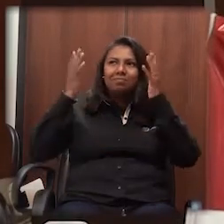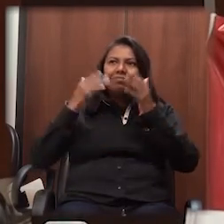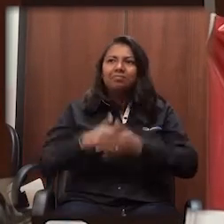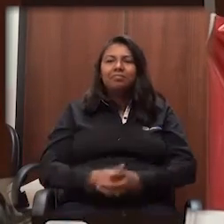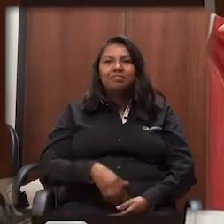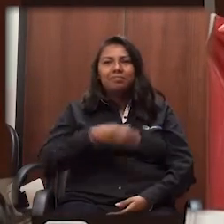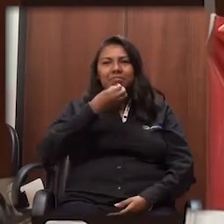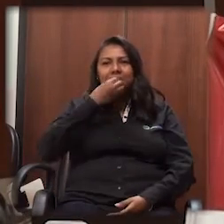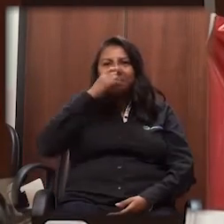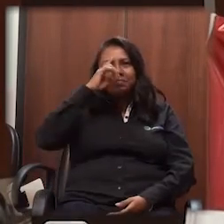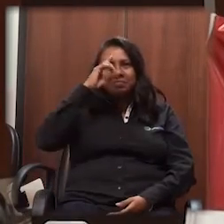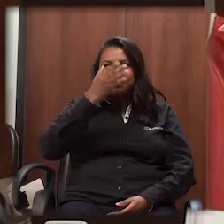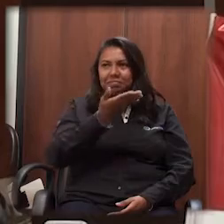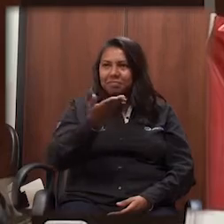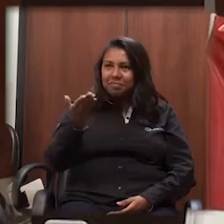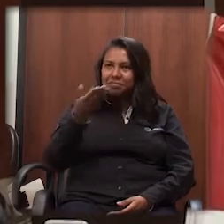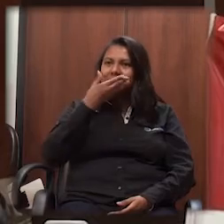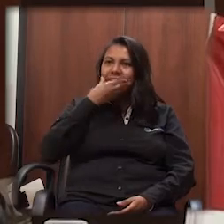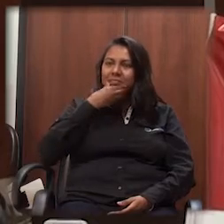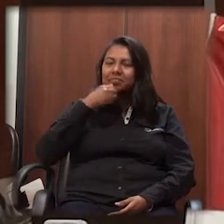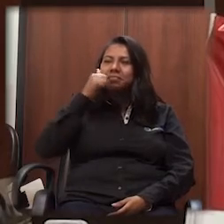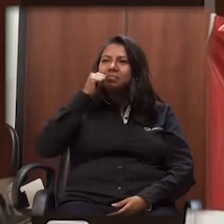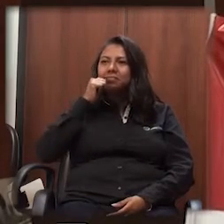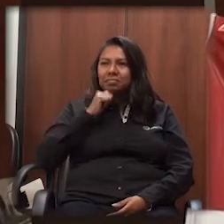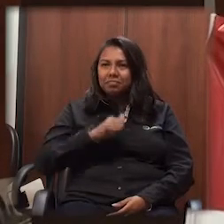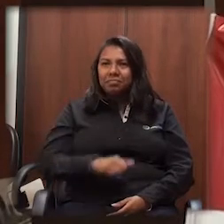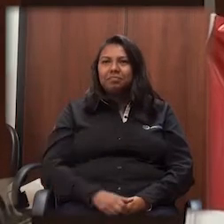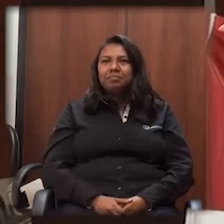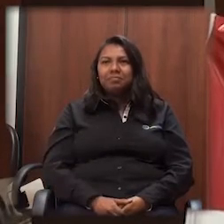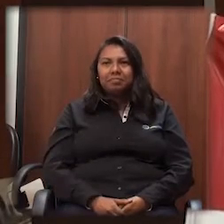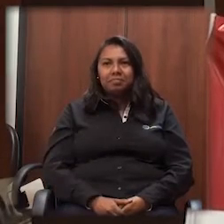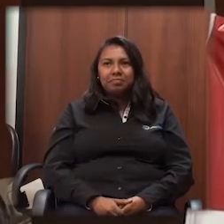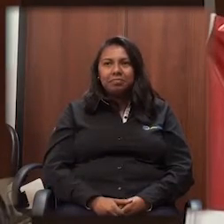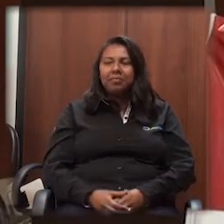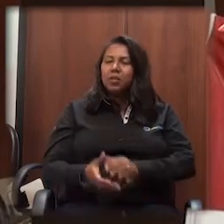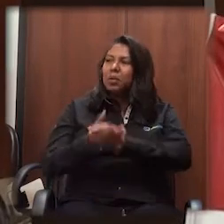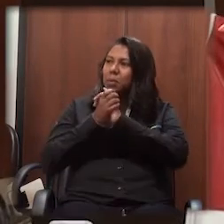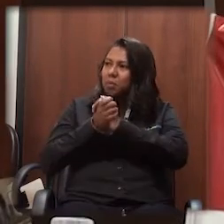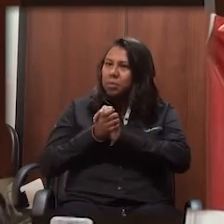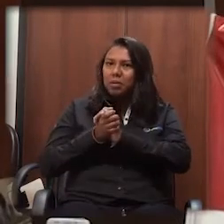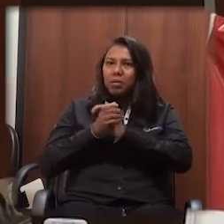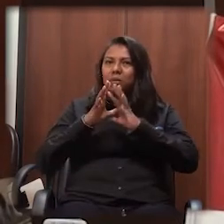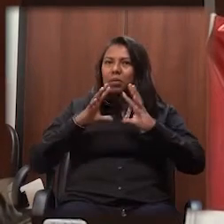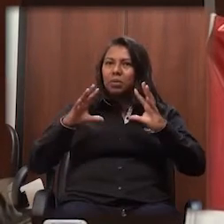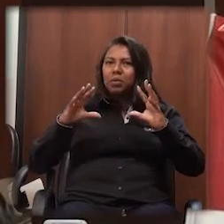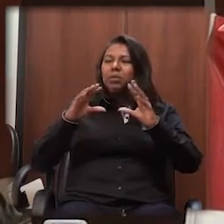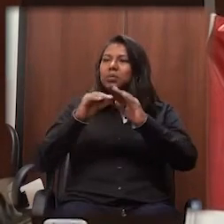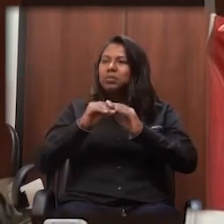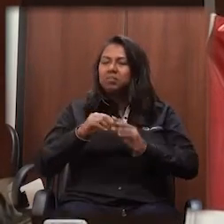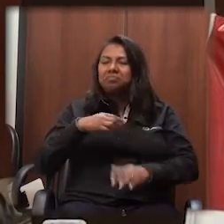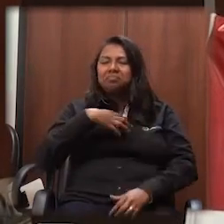Então, bom dia a todos e todas. Na pessoa da Francisca, aqui cumprimento também a mesa. Quero dizer que estou